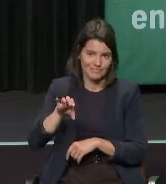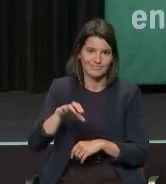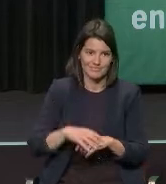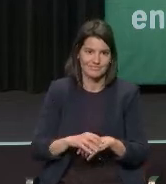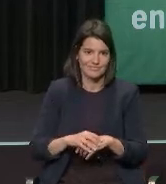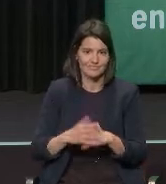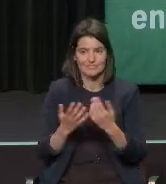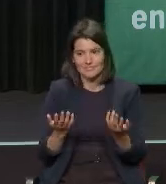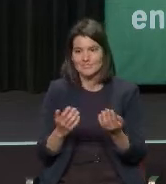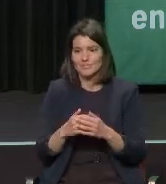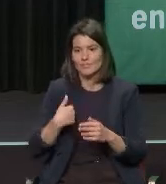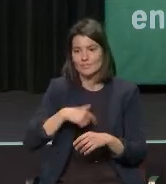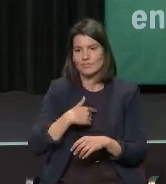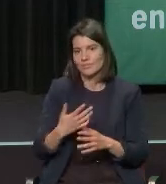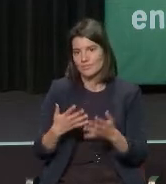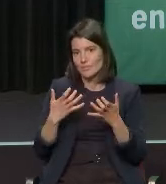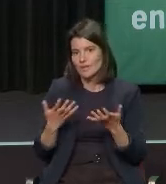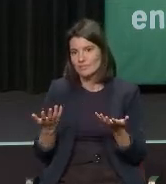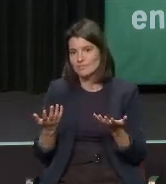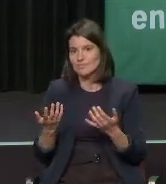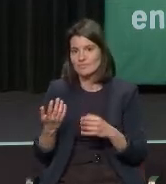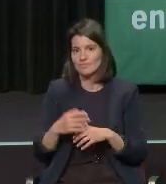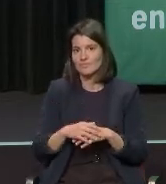consigamos adicionar a bandeira de Portugal.